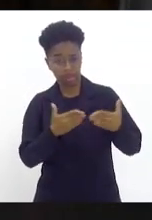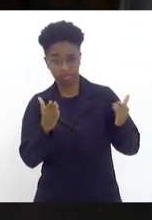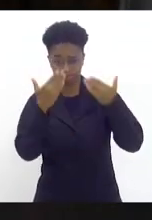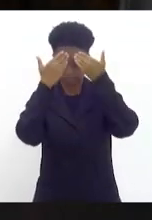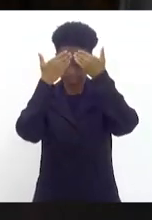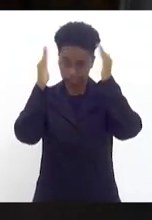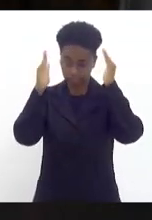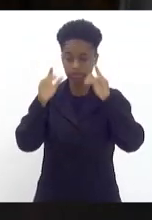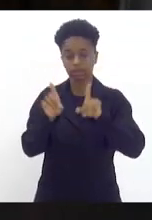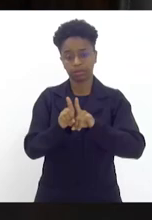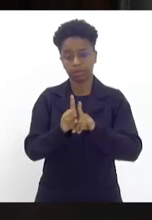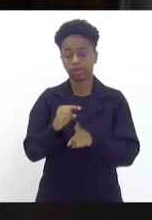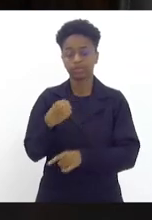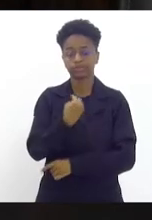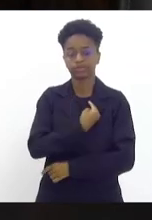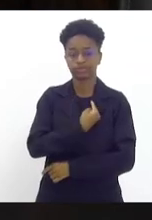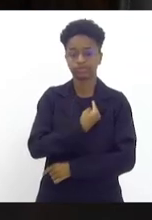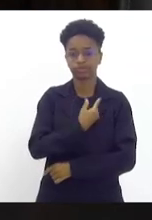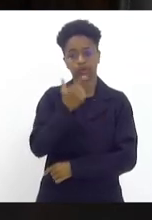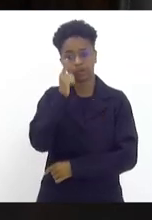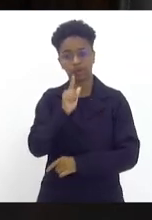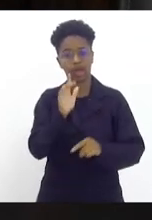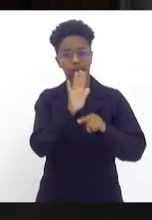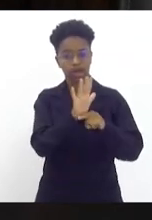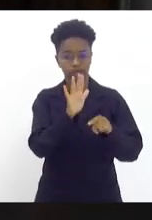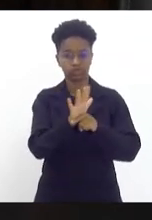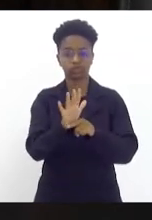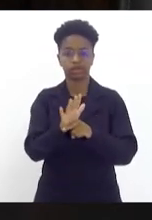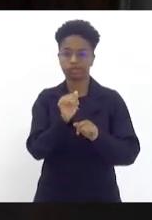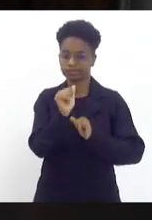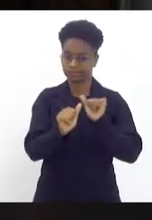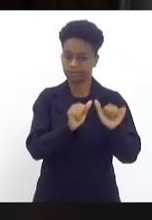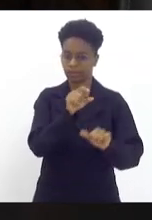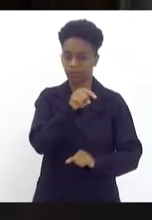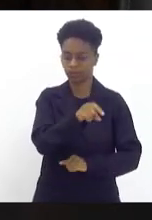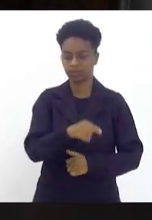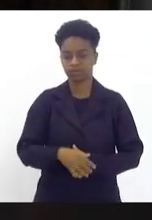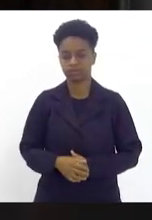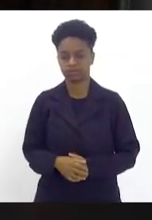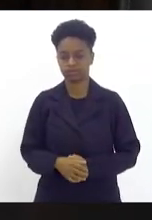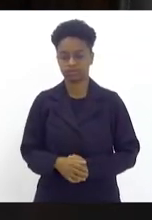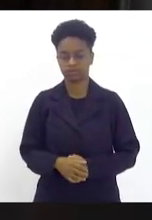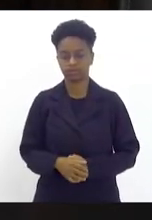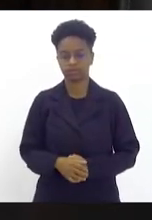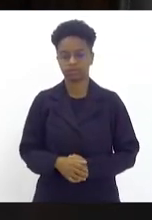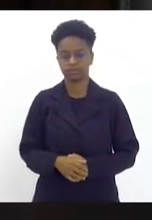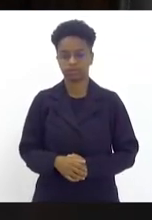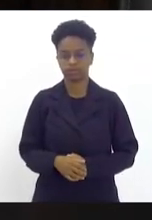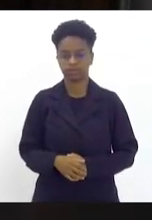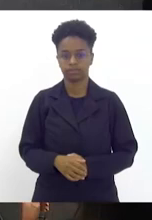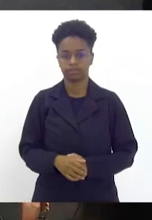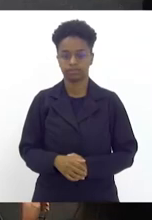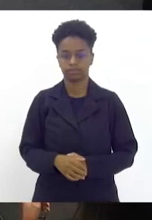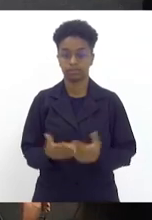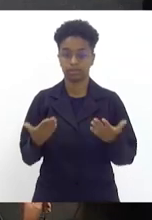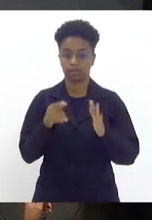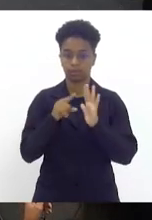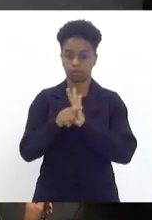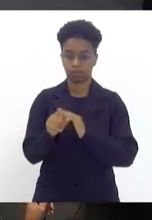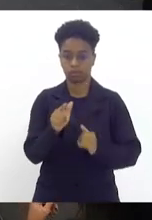cabeça e a gente ajuda ele a se transformar. Muito bem. Próxima